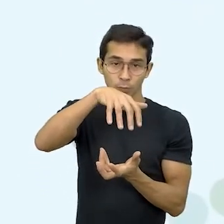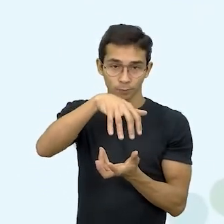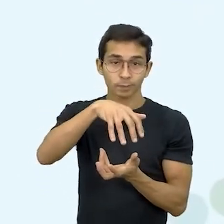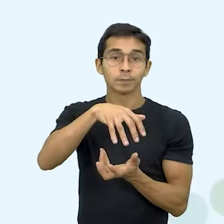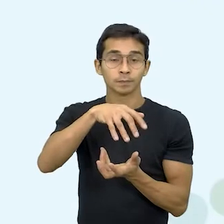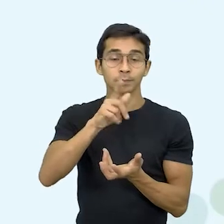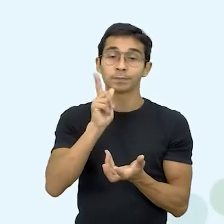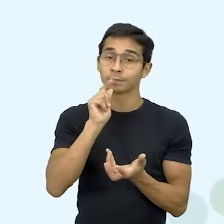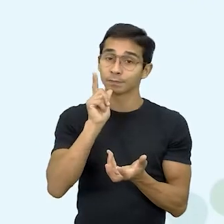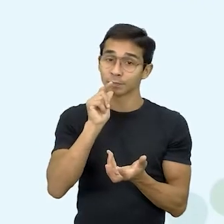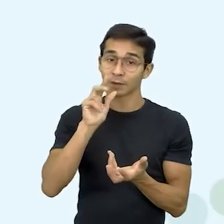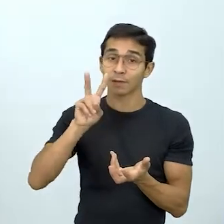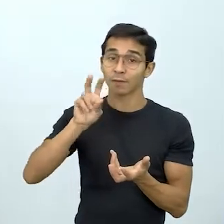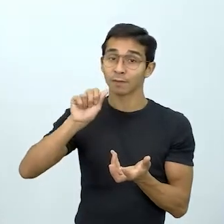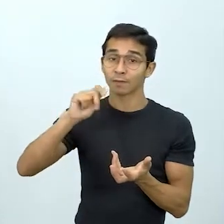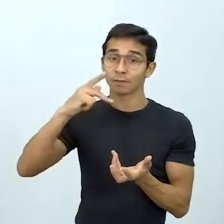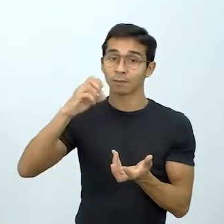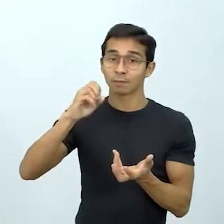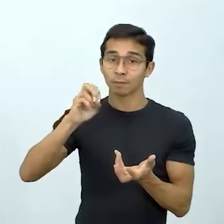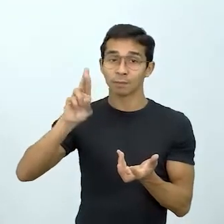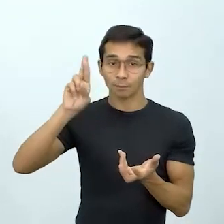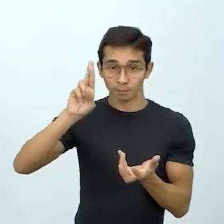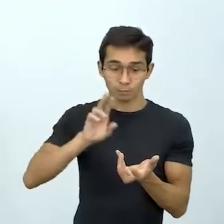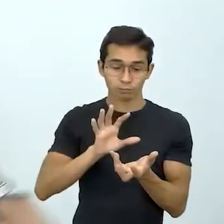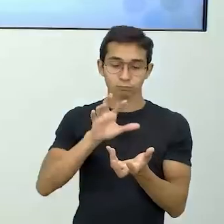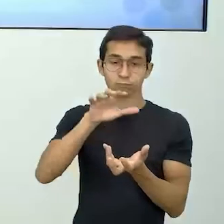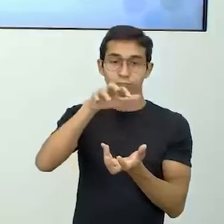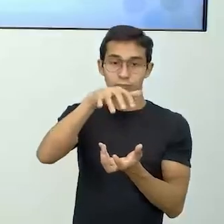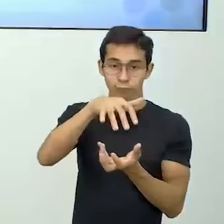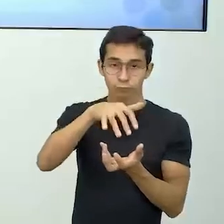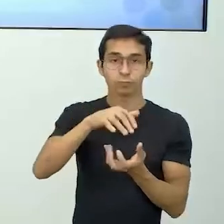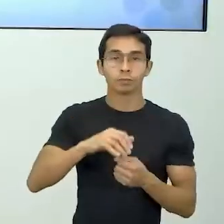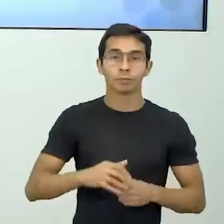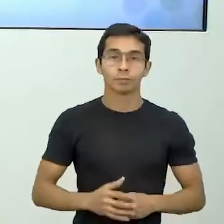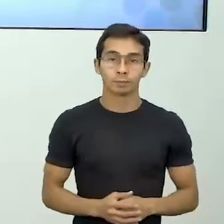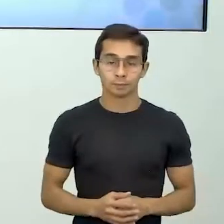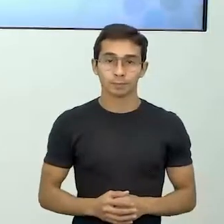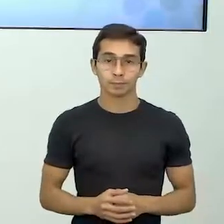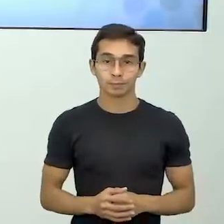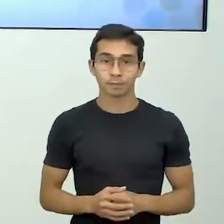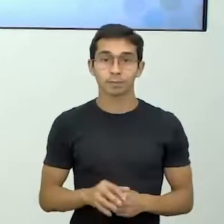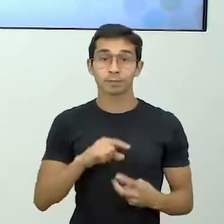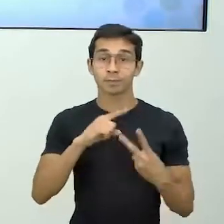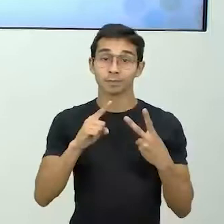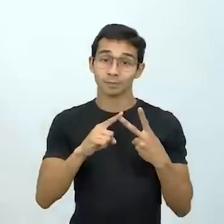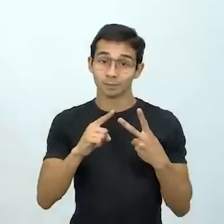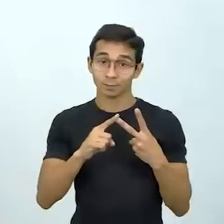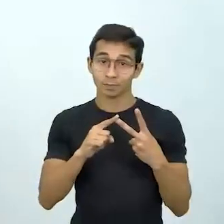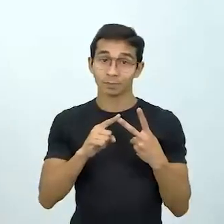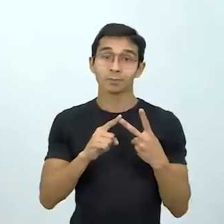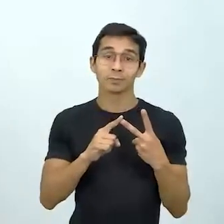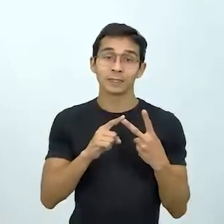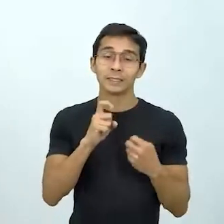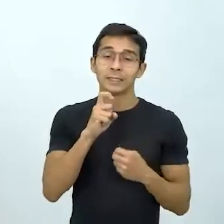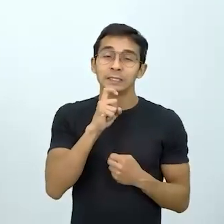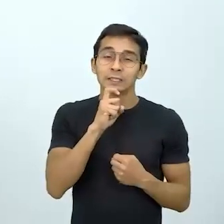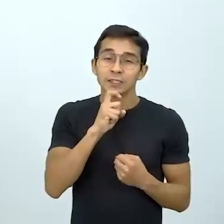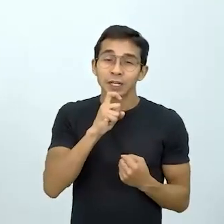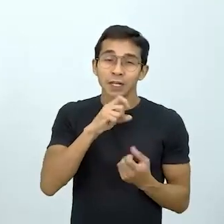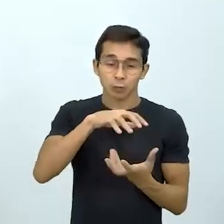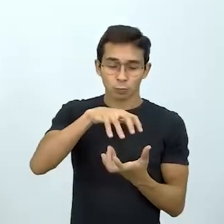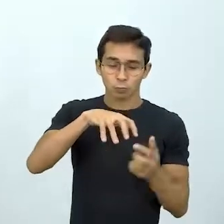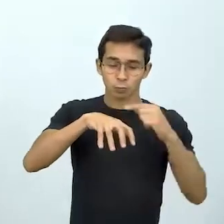físico que faz parte do processo do ciclo da água. A outra parte dela nós encontramos congelada nas